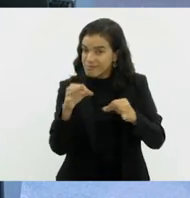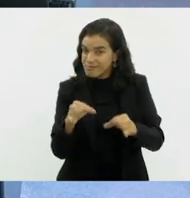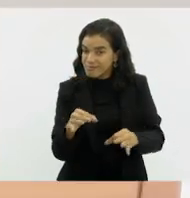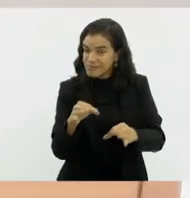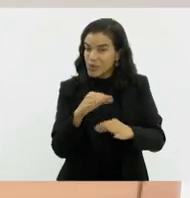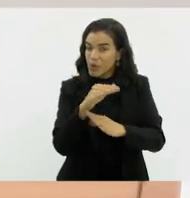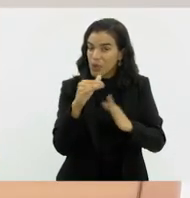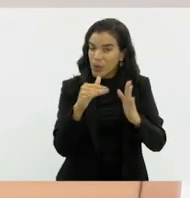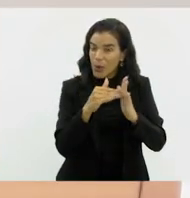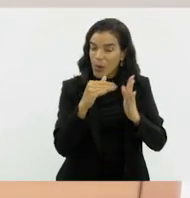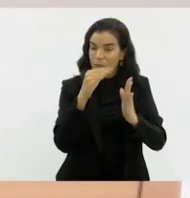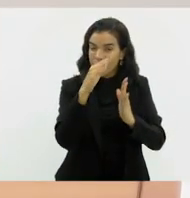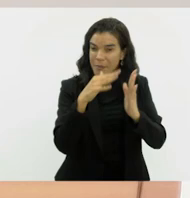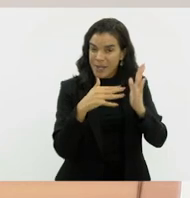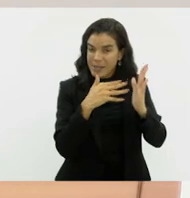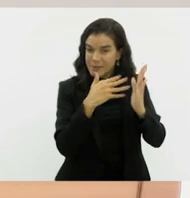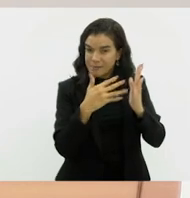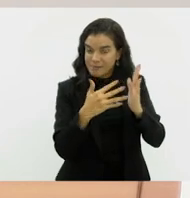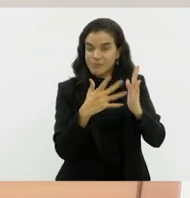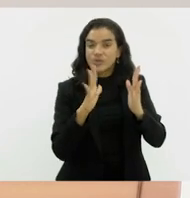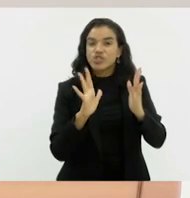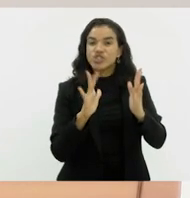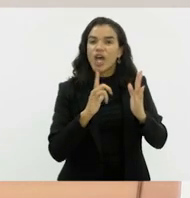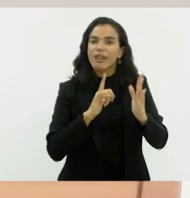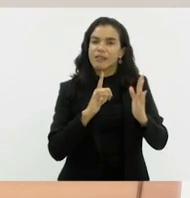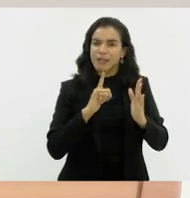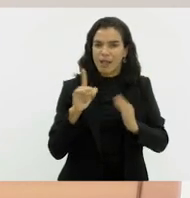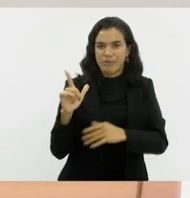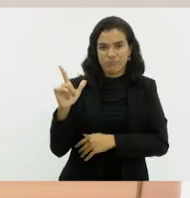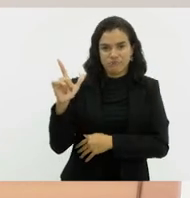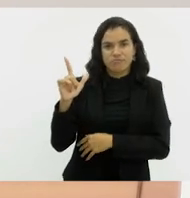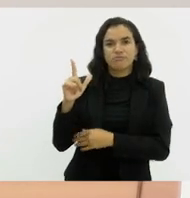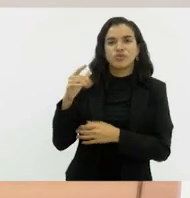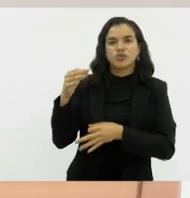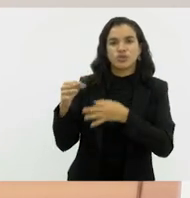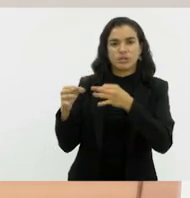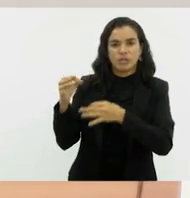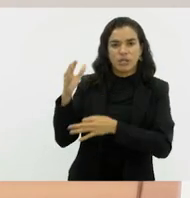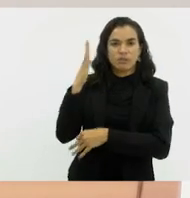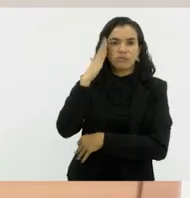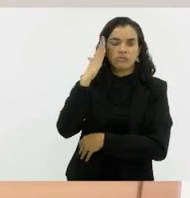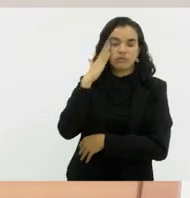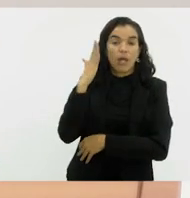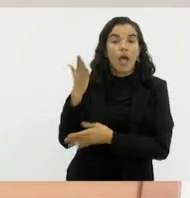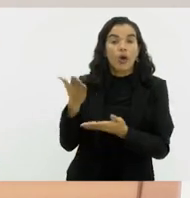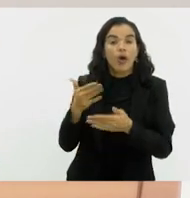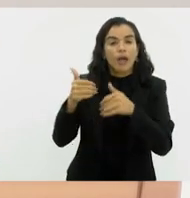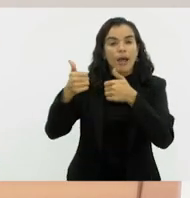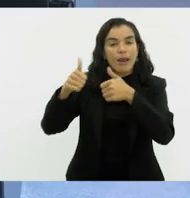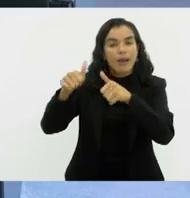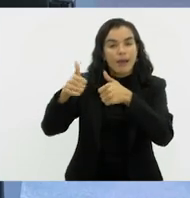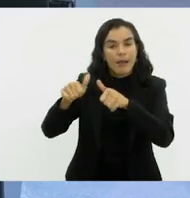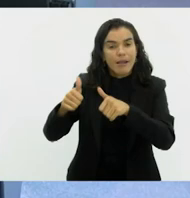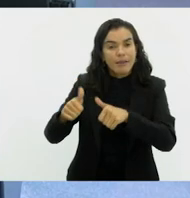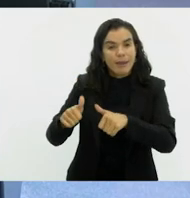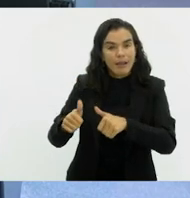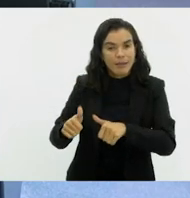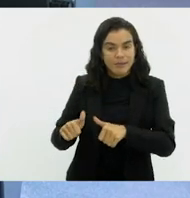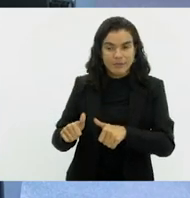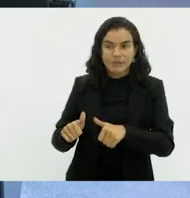esse planejamento está à disposição do Poder Judiciário. Sim, é isso? Sim. Hoje ele está sob análise dos dois órgãos, né,